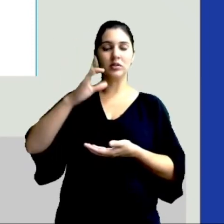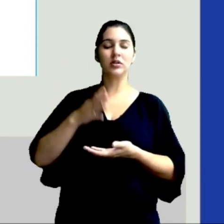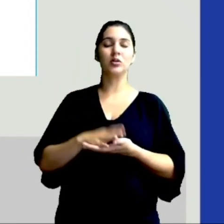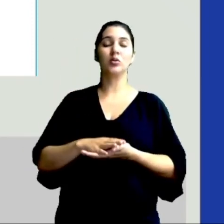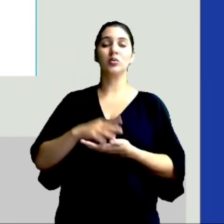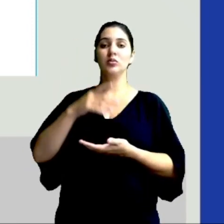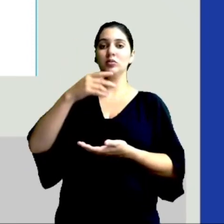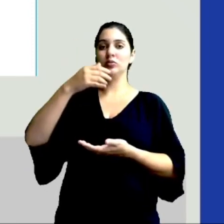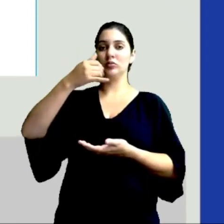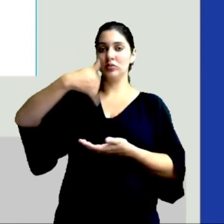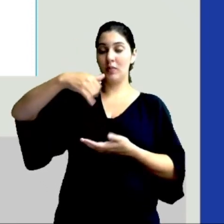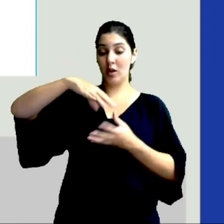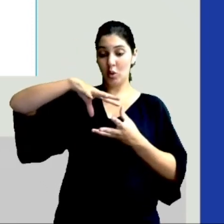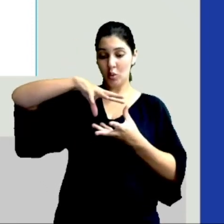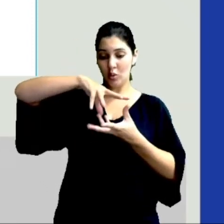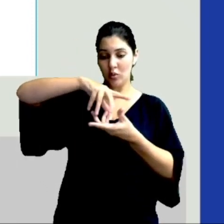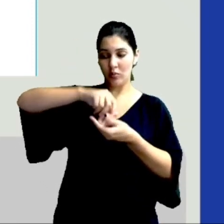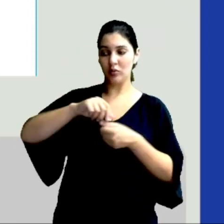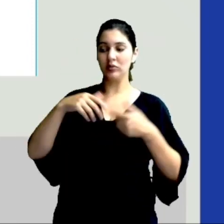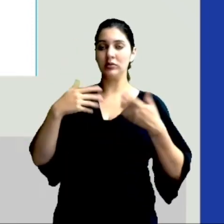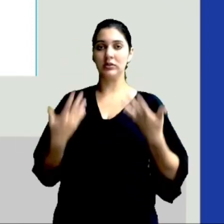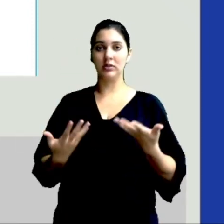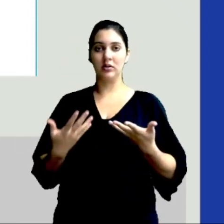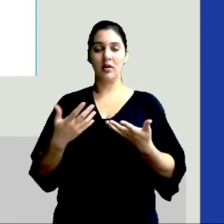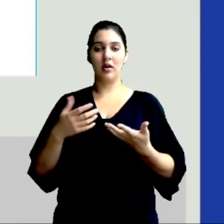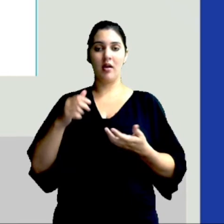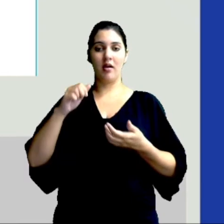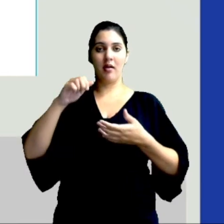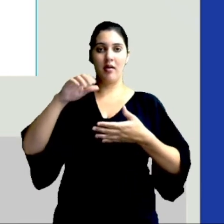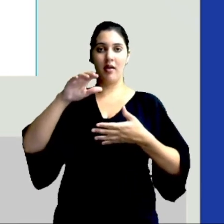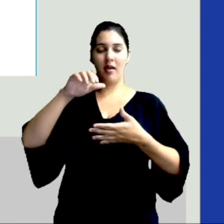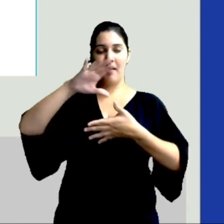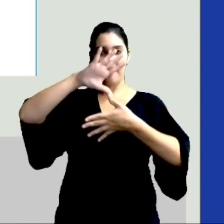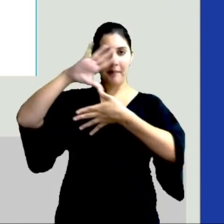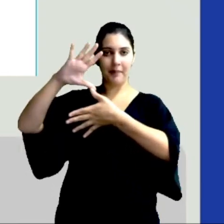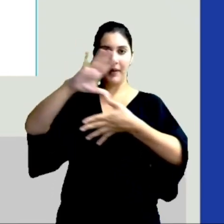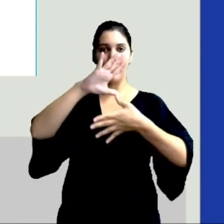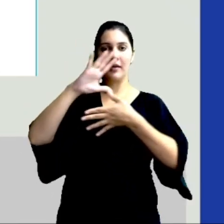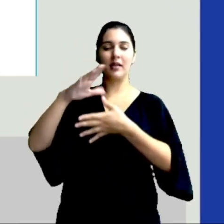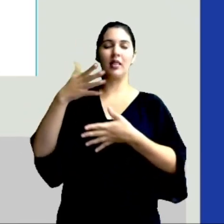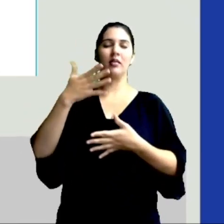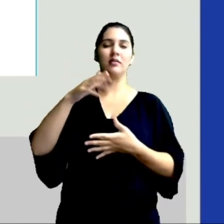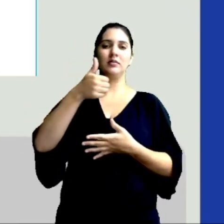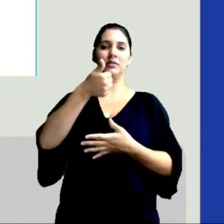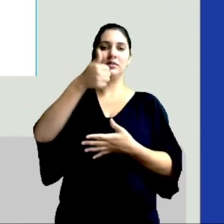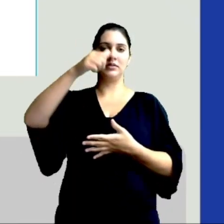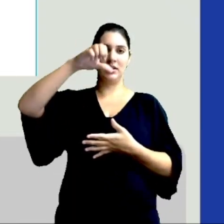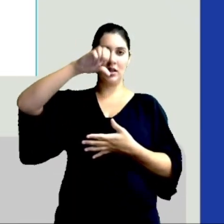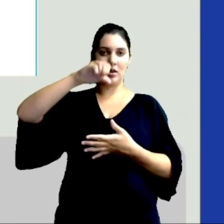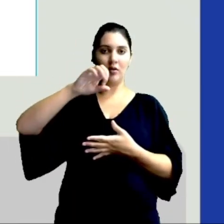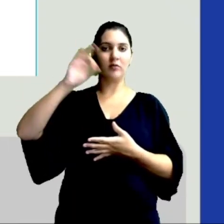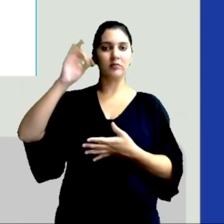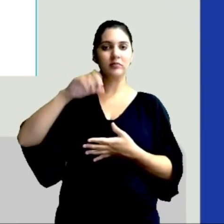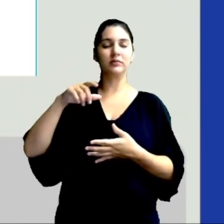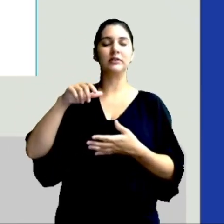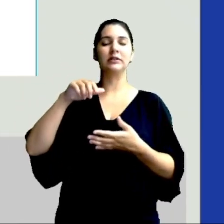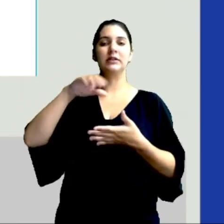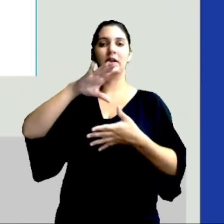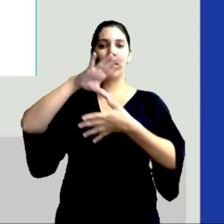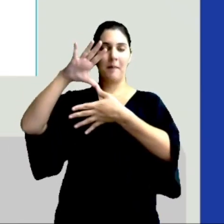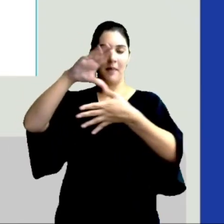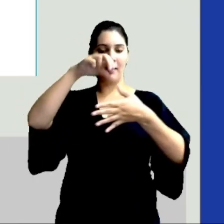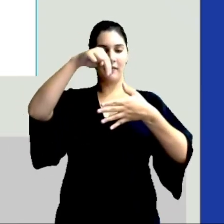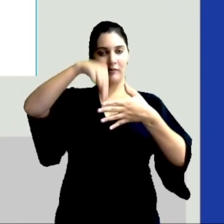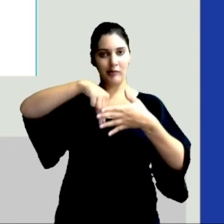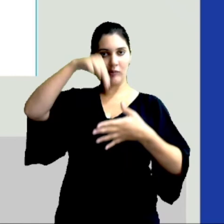petróleo do mundo. Então a América Latina ela tem 19%, né, com a Venezuela sendo grande produtora, né, a América do Norte